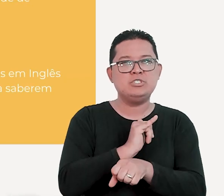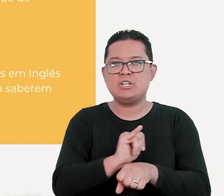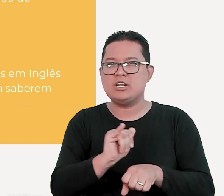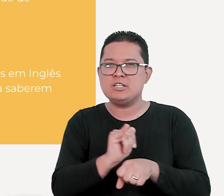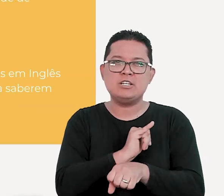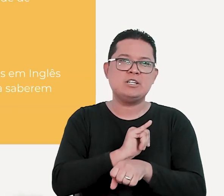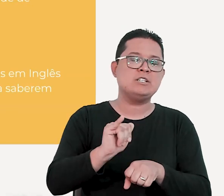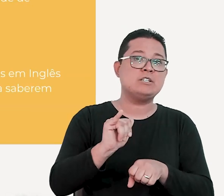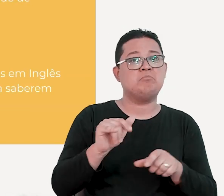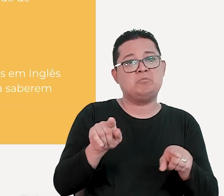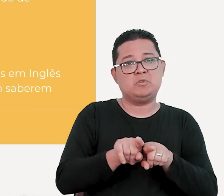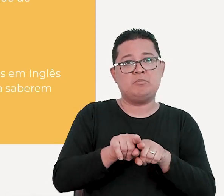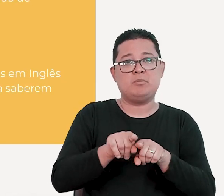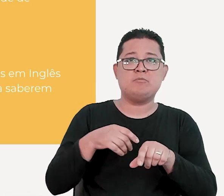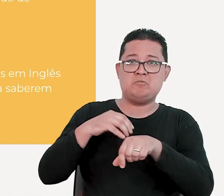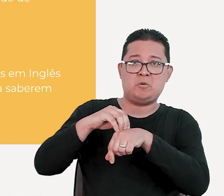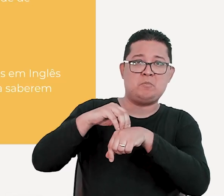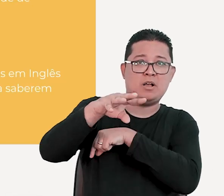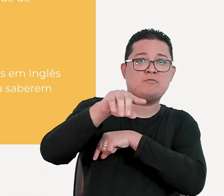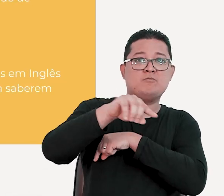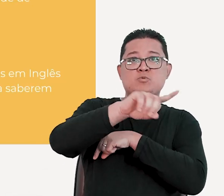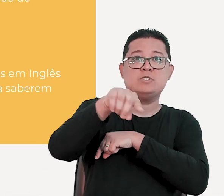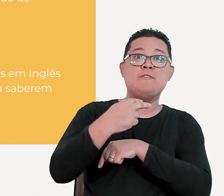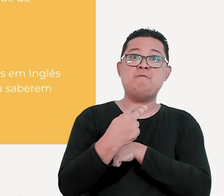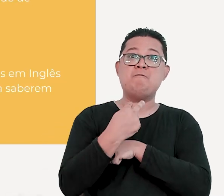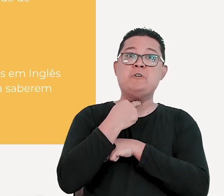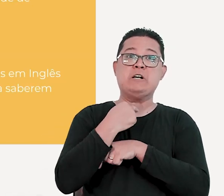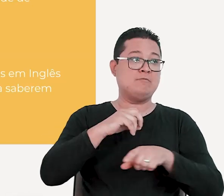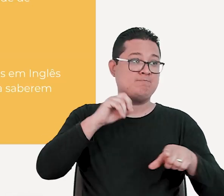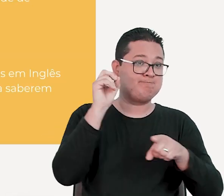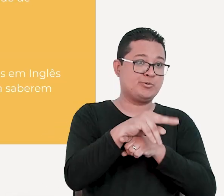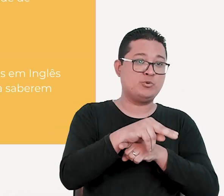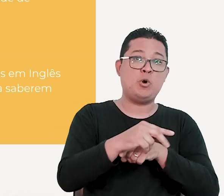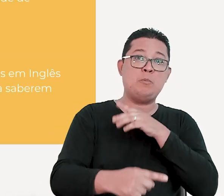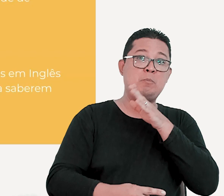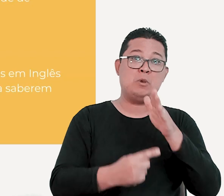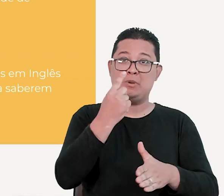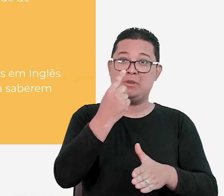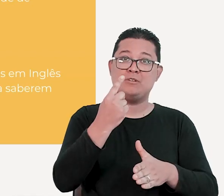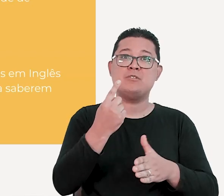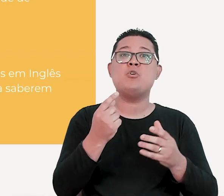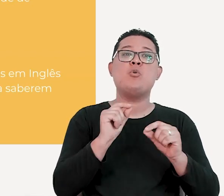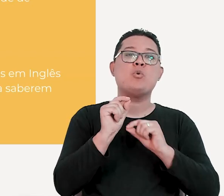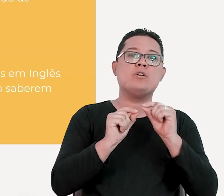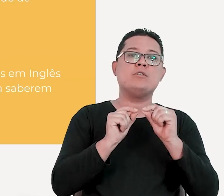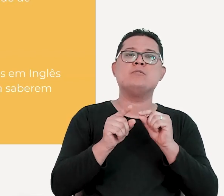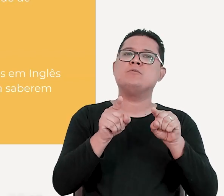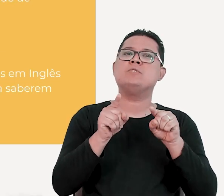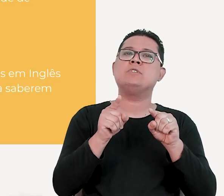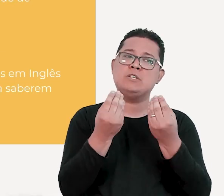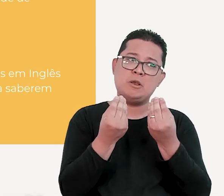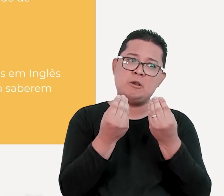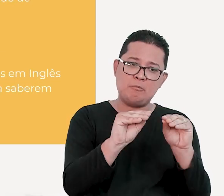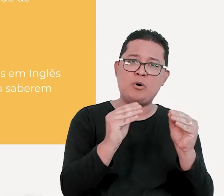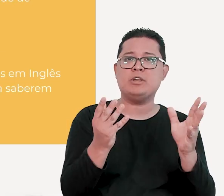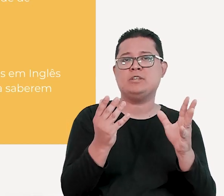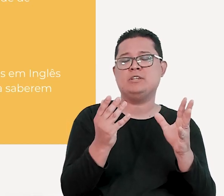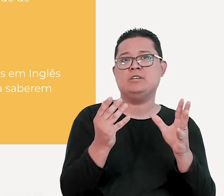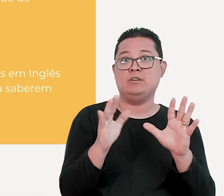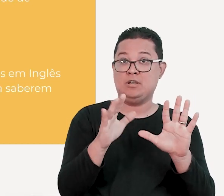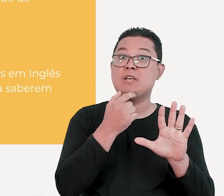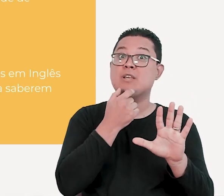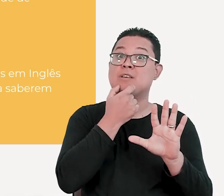eu indico para conseguir a primeira vaga. Gente, eu falo isso no mercado em inglês, tá bom? Se você